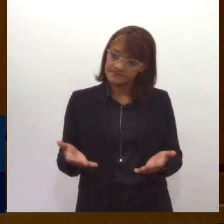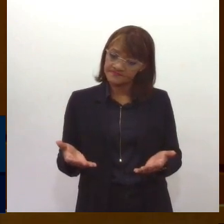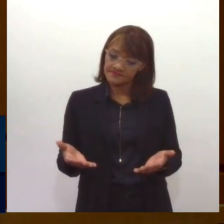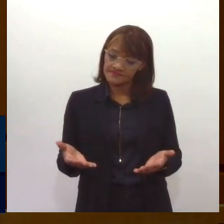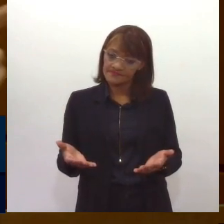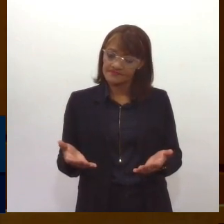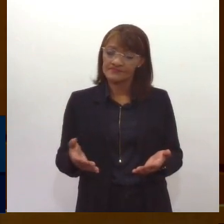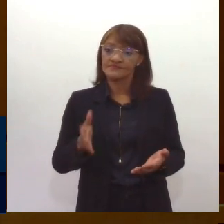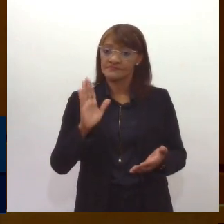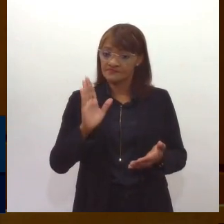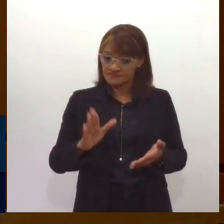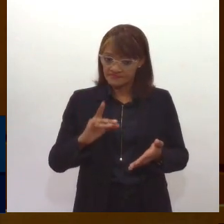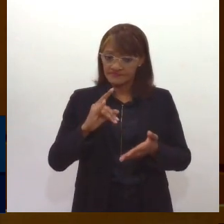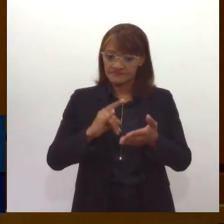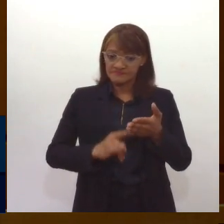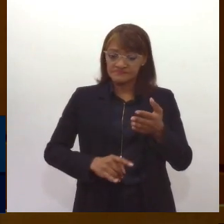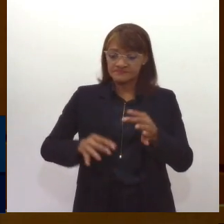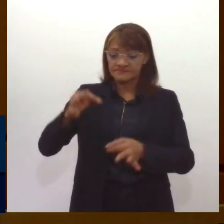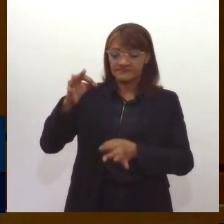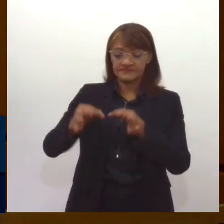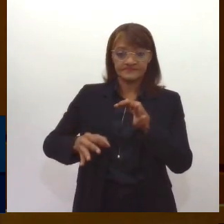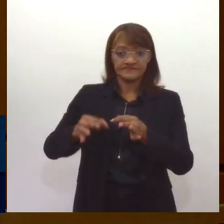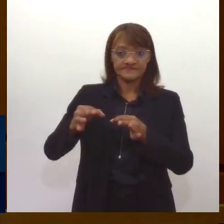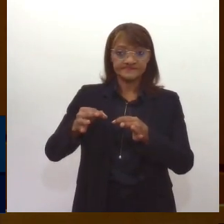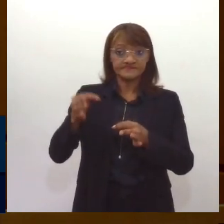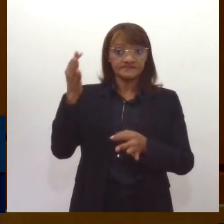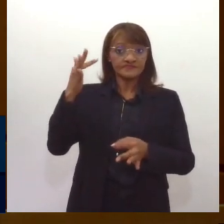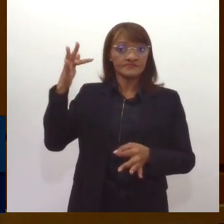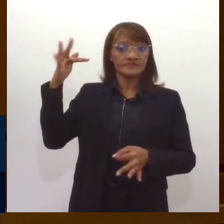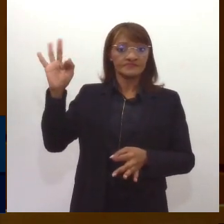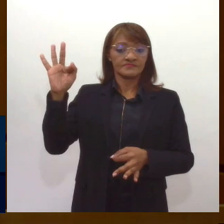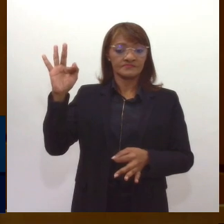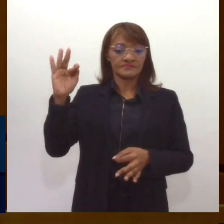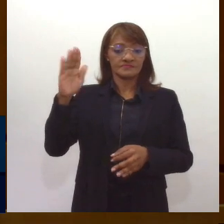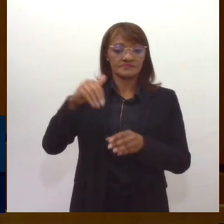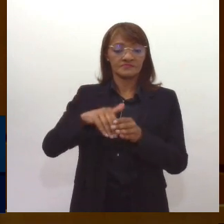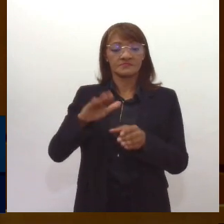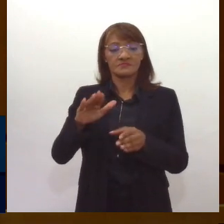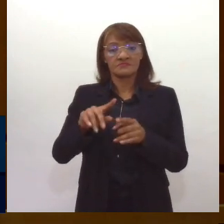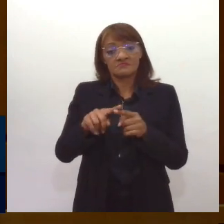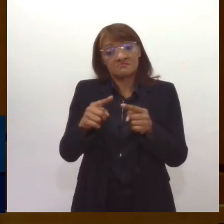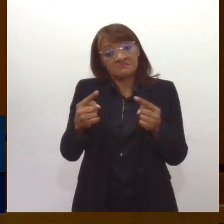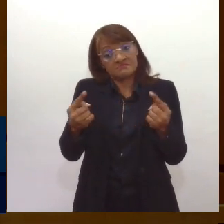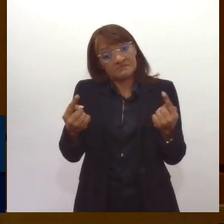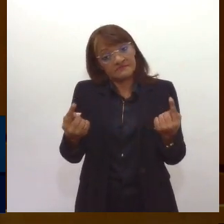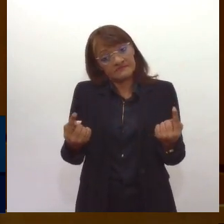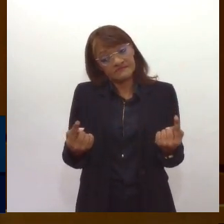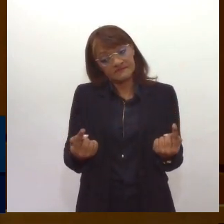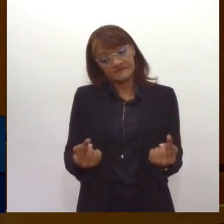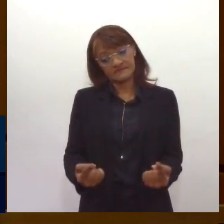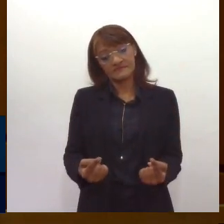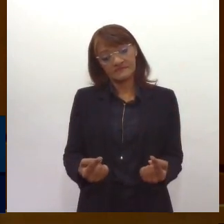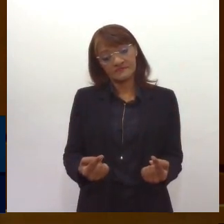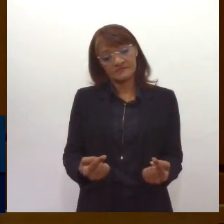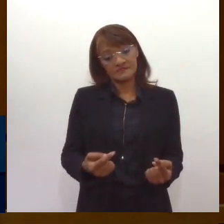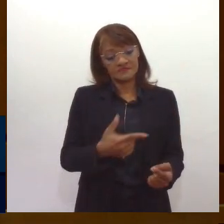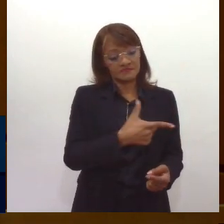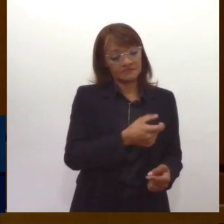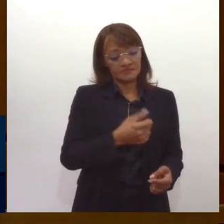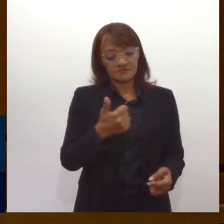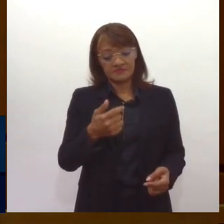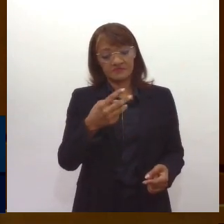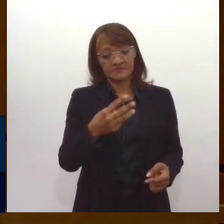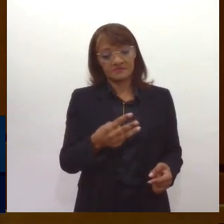Tribunal Superior Eleitoral, mas infelizmente, de 2013 até os